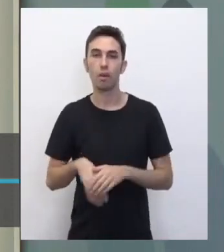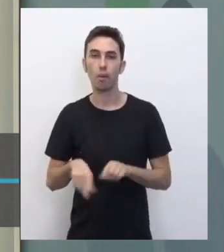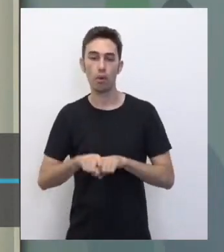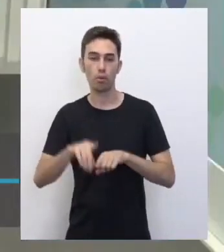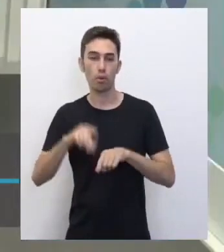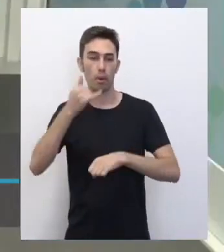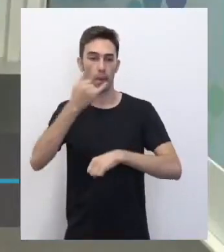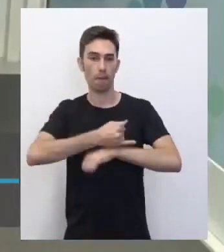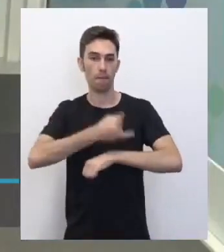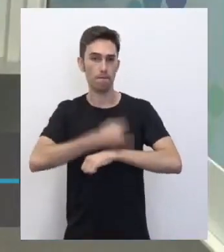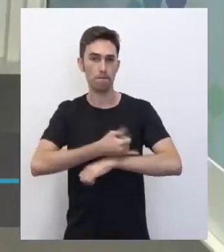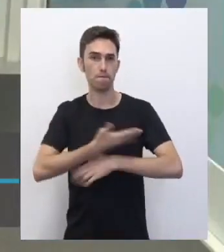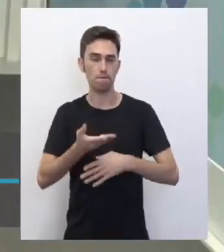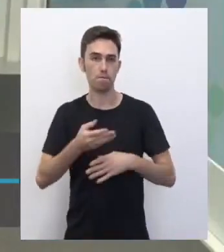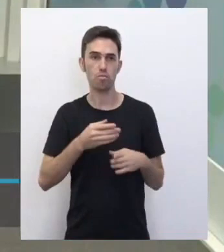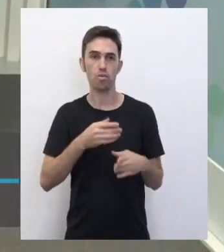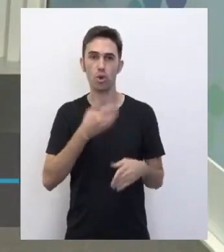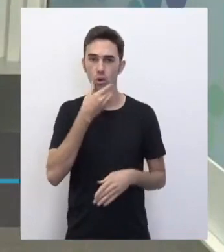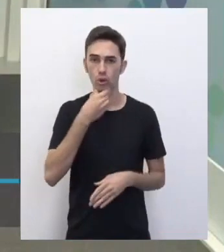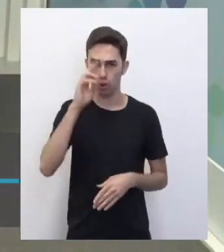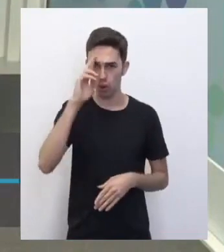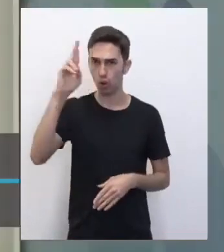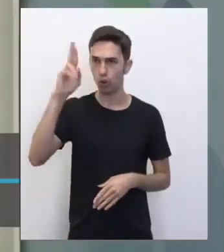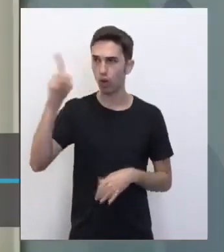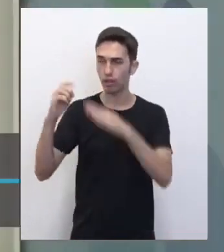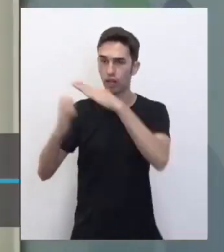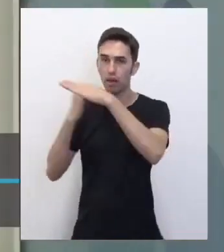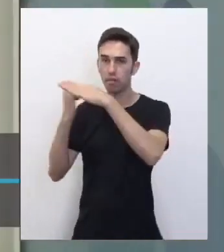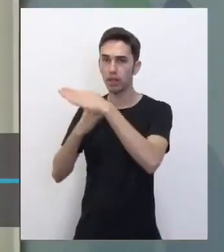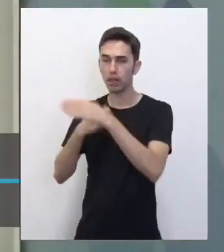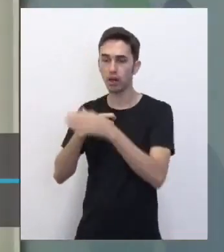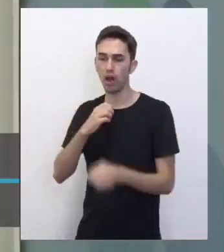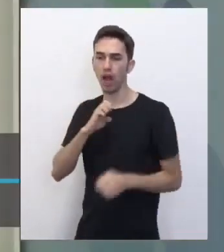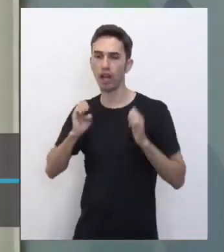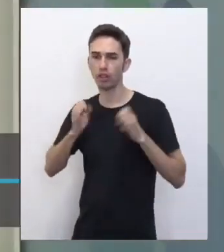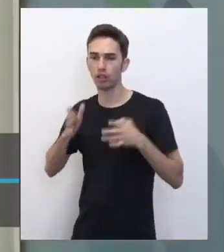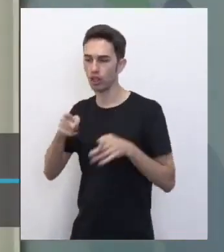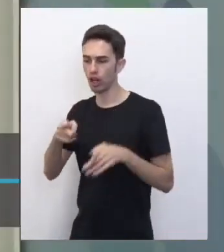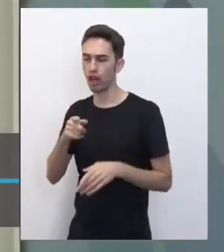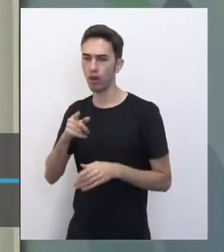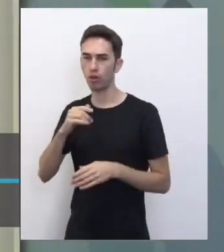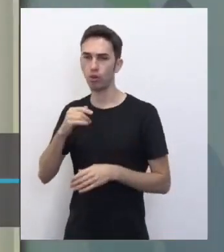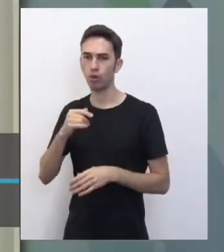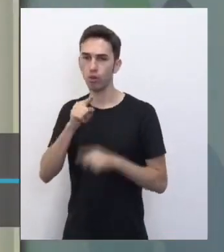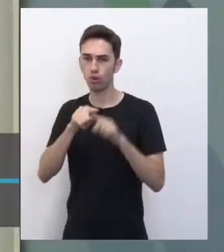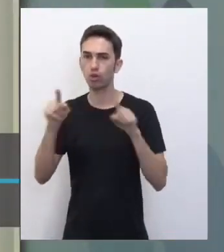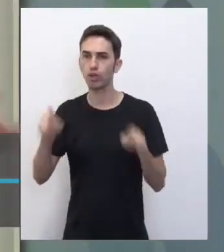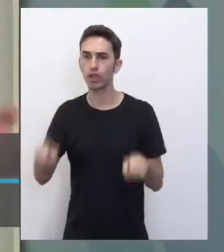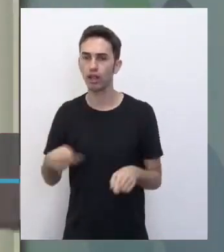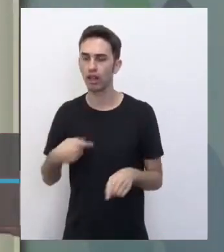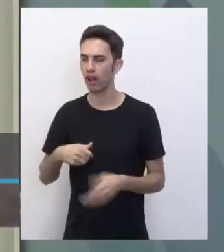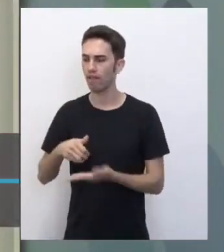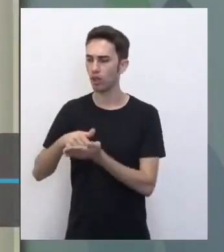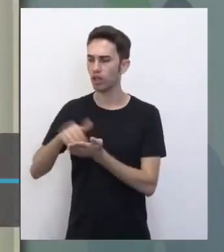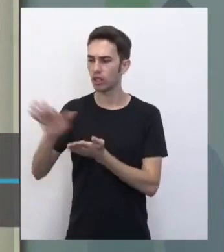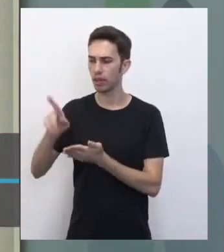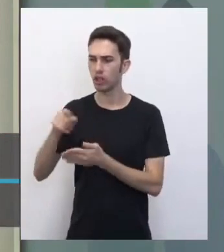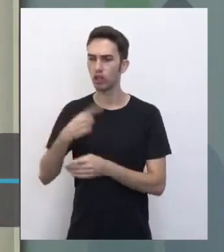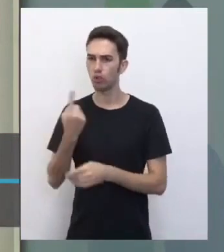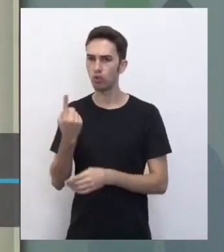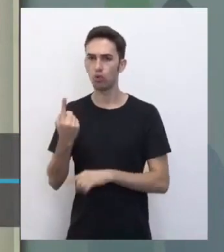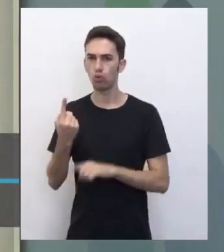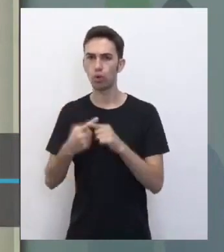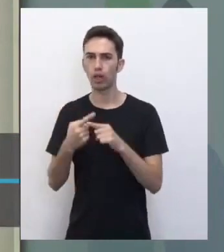né, Jennifer? Um patrão, um dono de uma empresa, como que ele vai agir com seus funcionários? Né? Eu vou demitir 1 porque eu salvo 5 empregos, por